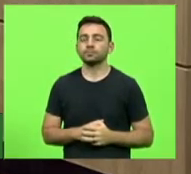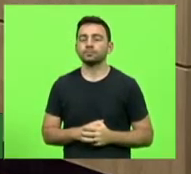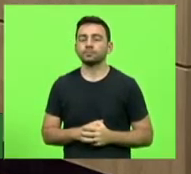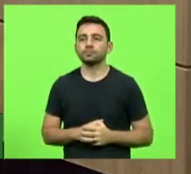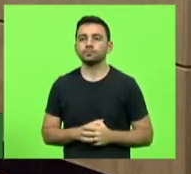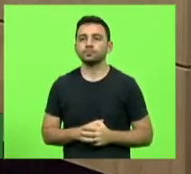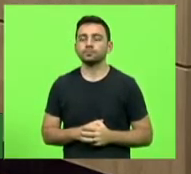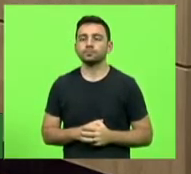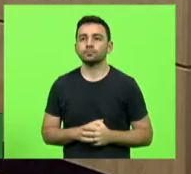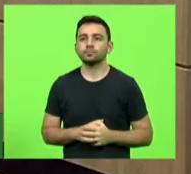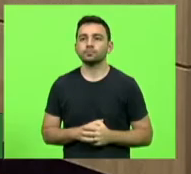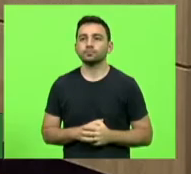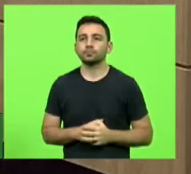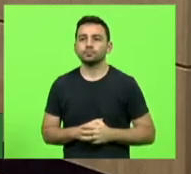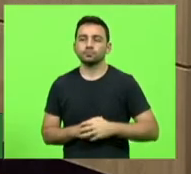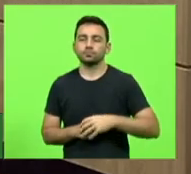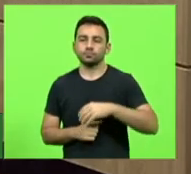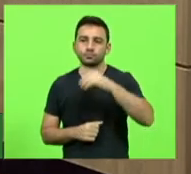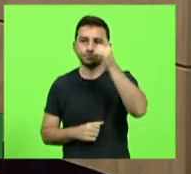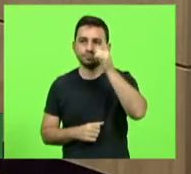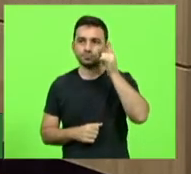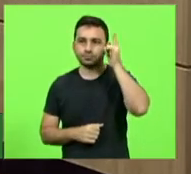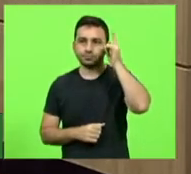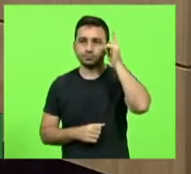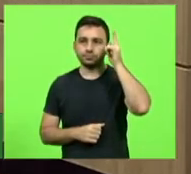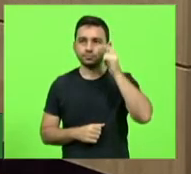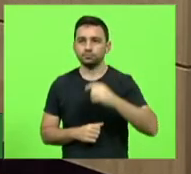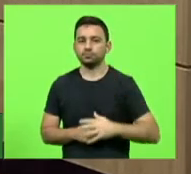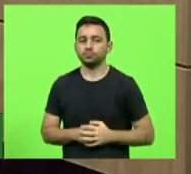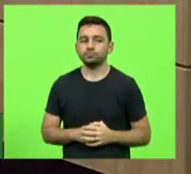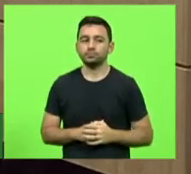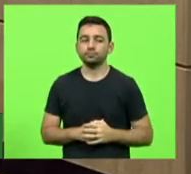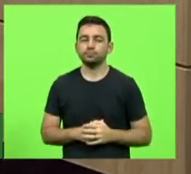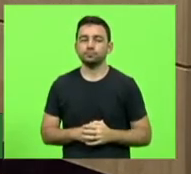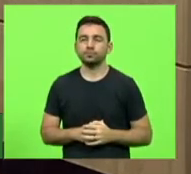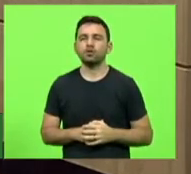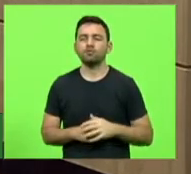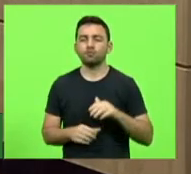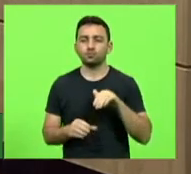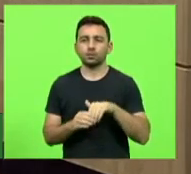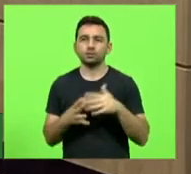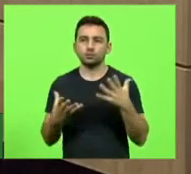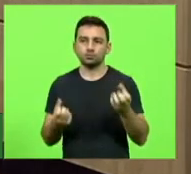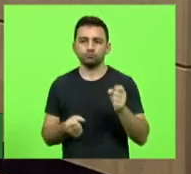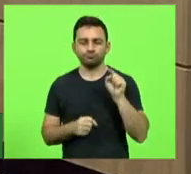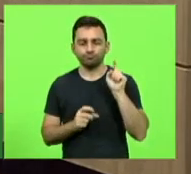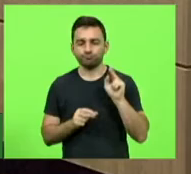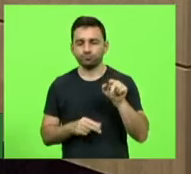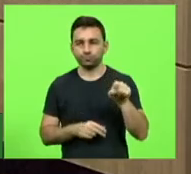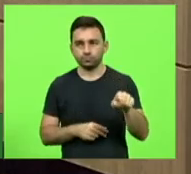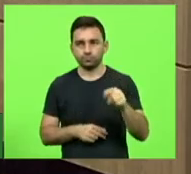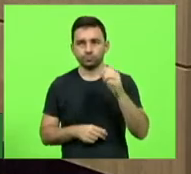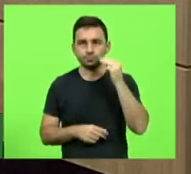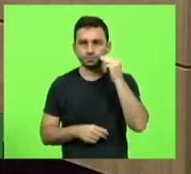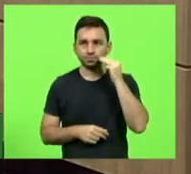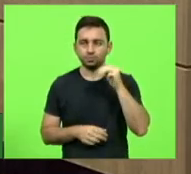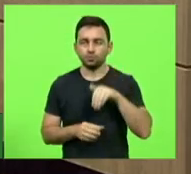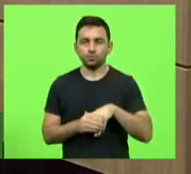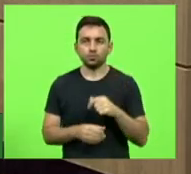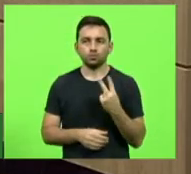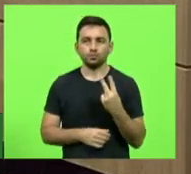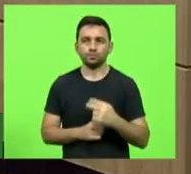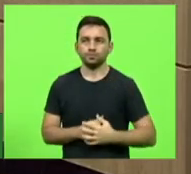Como vota o deputado Laércio Schuster? Eu voto a favor do deputado Márcio Machado. Voto 2. Como vota